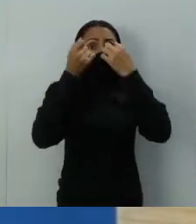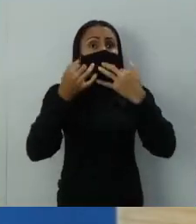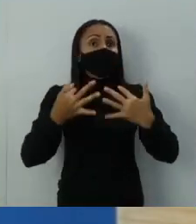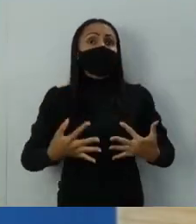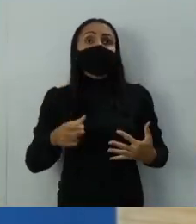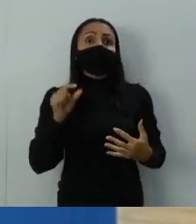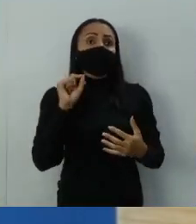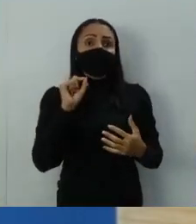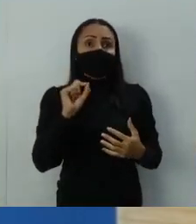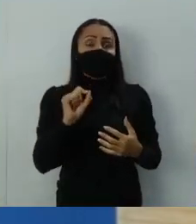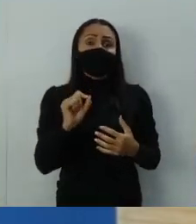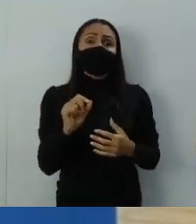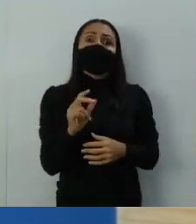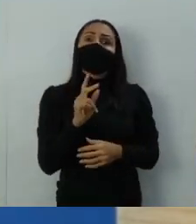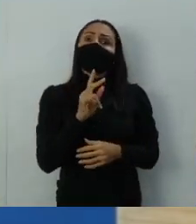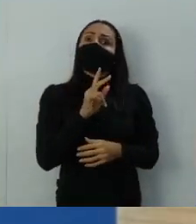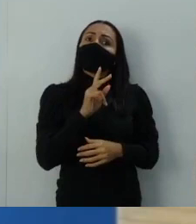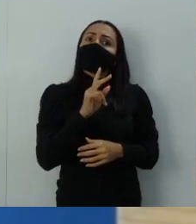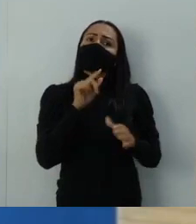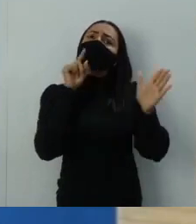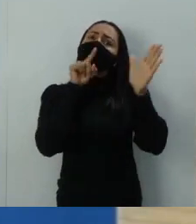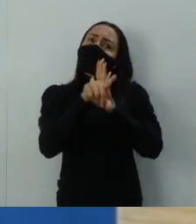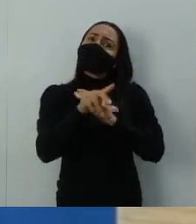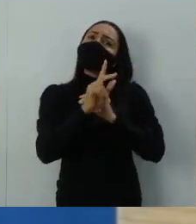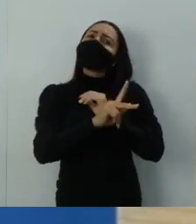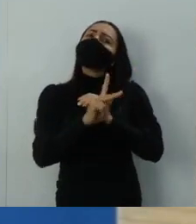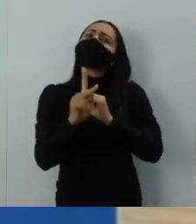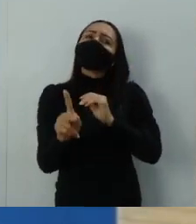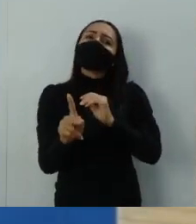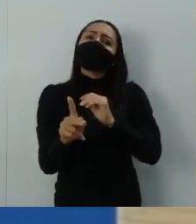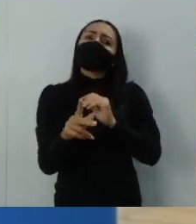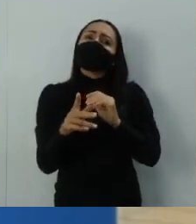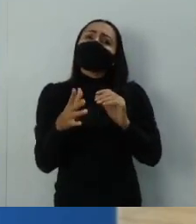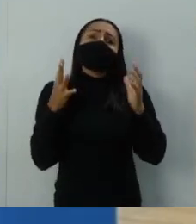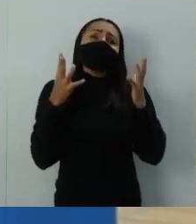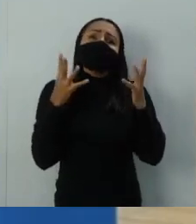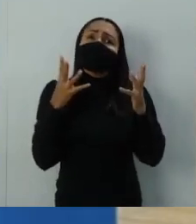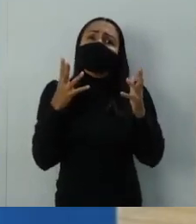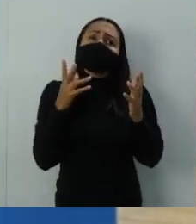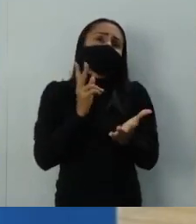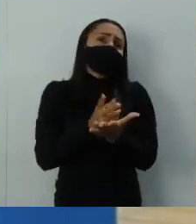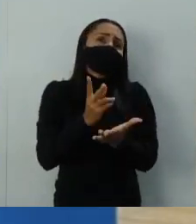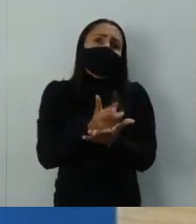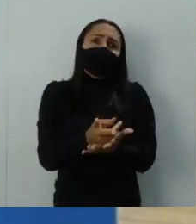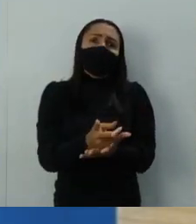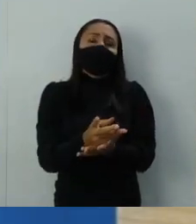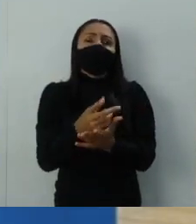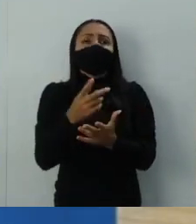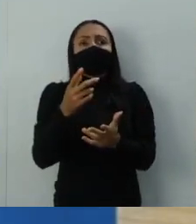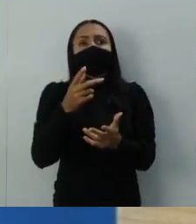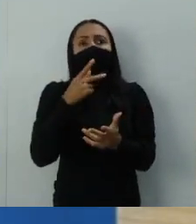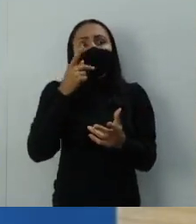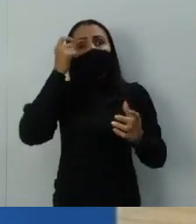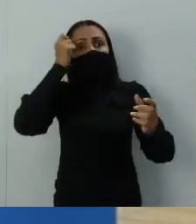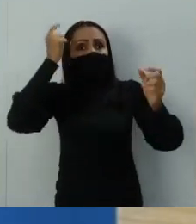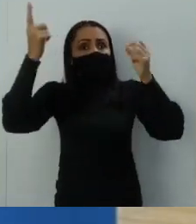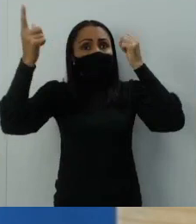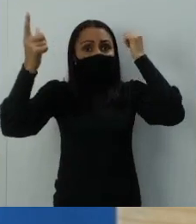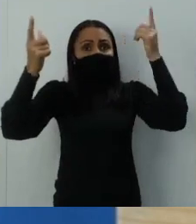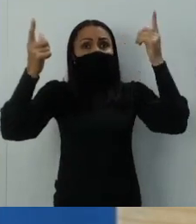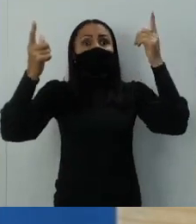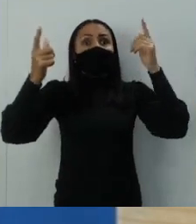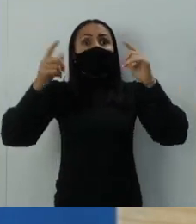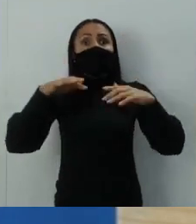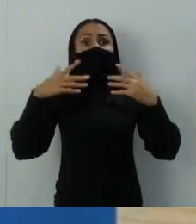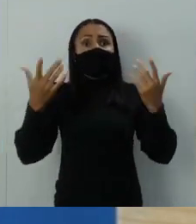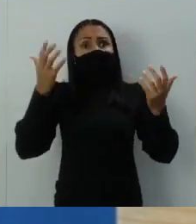professor, você pode perguntar, então todas as vezes que alguém define uma ideia, ela se torna uma ideologia?